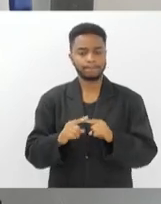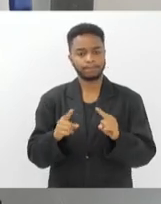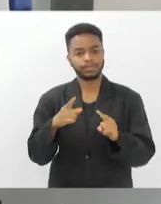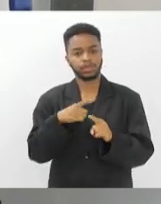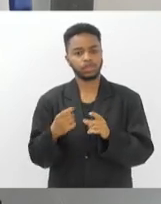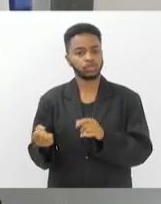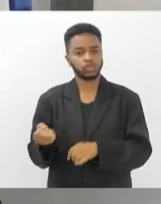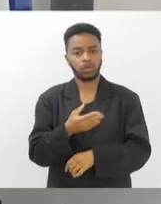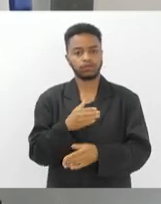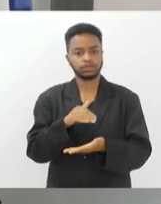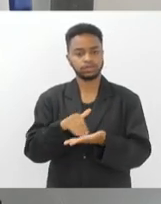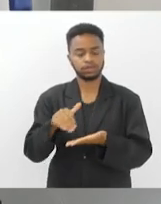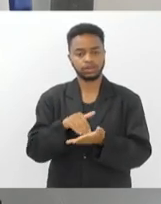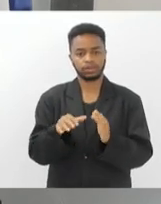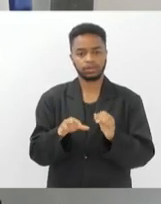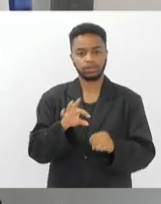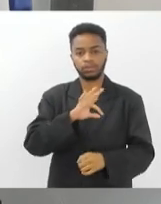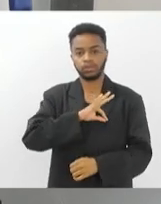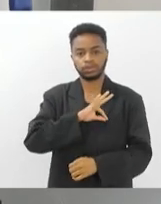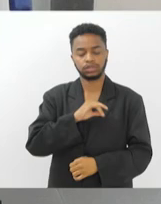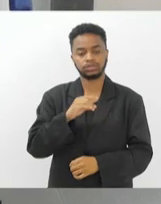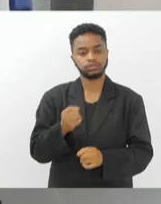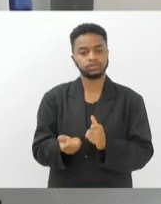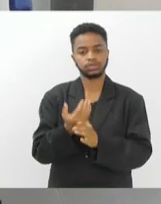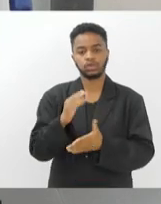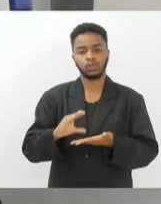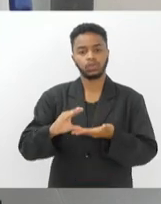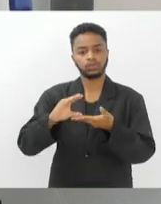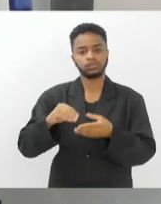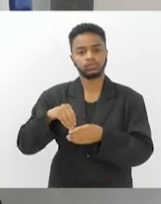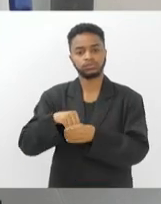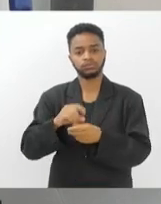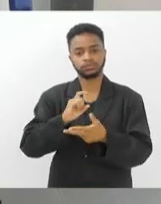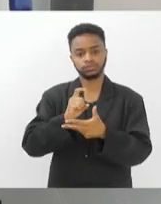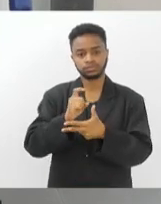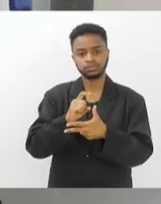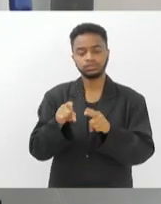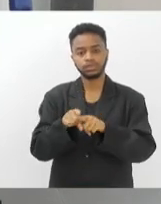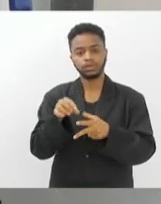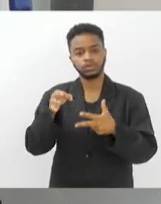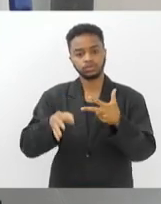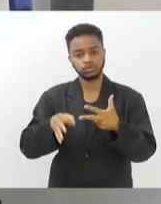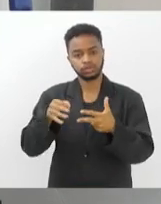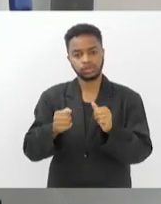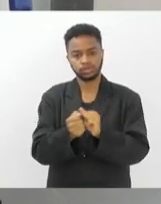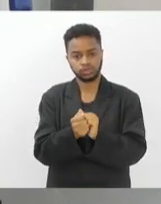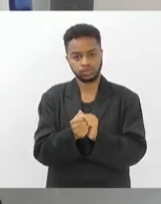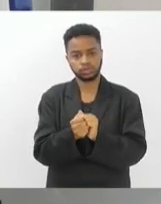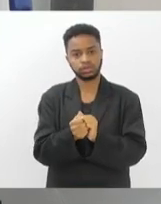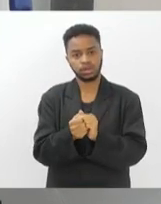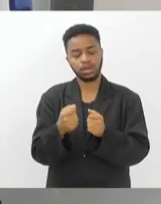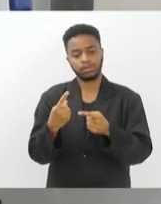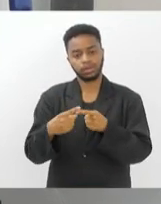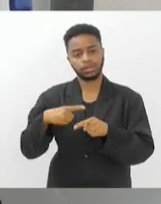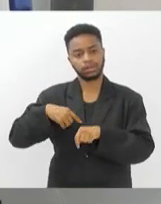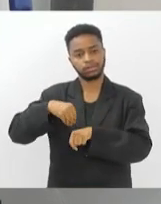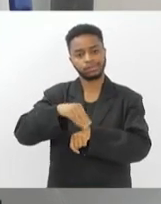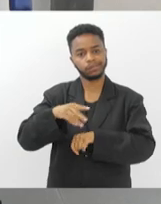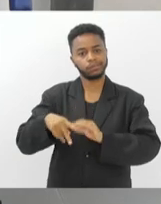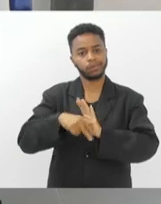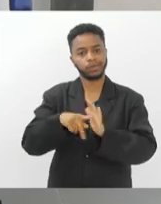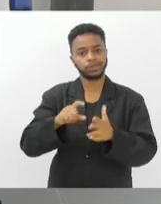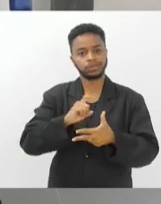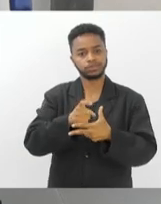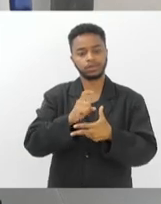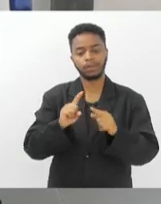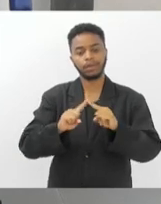cria o Conselho, que é no âmbito do Poder Executivo e do Poder Judiciário junto, apesar de ter sido uma mensagem do Poder Executivo, e